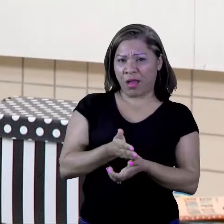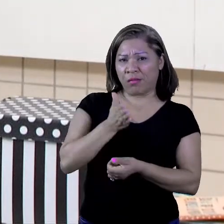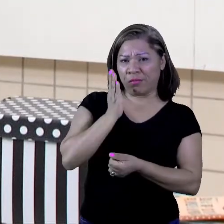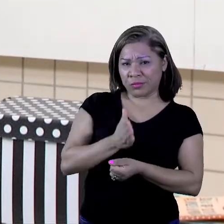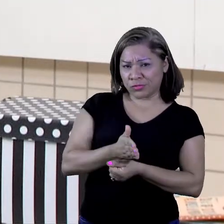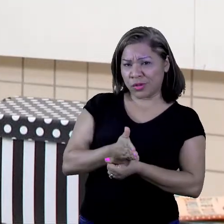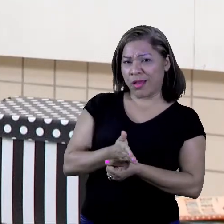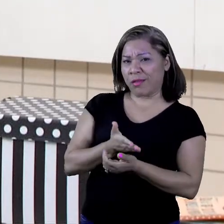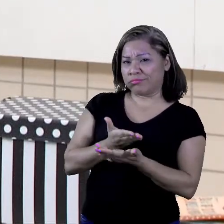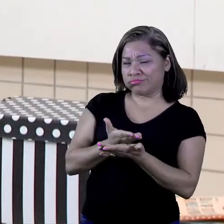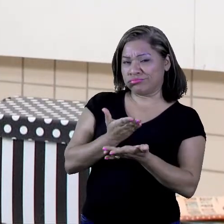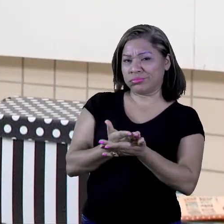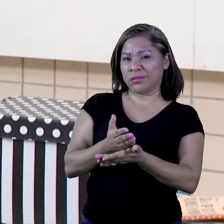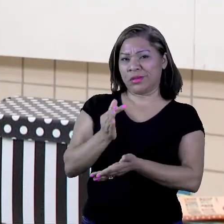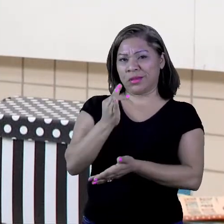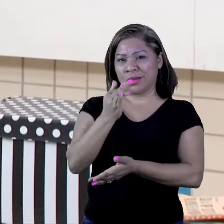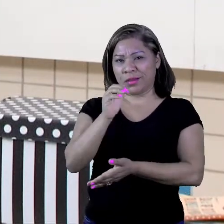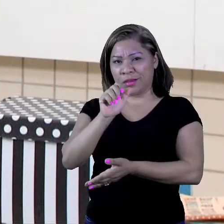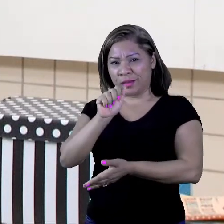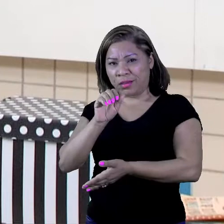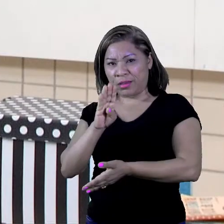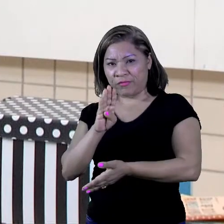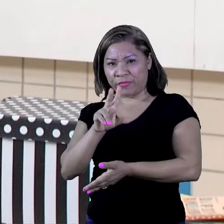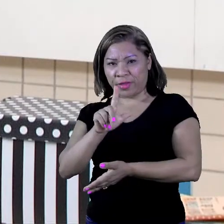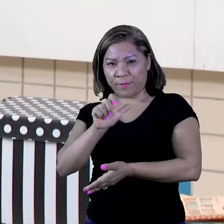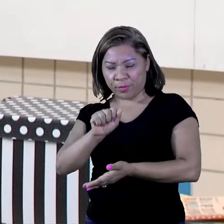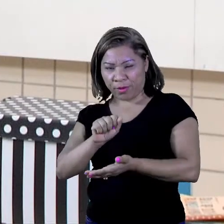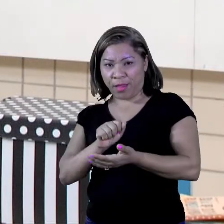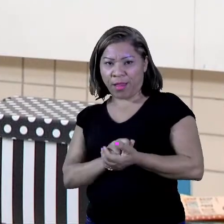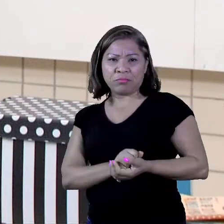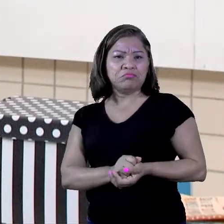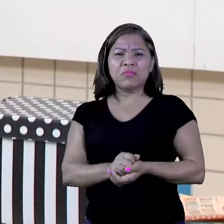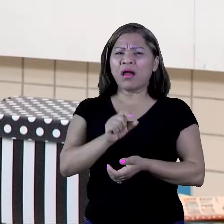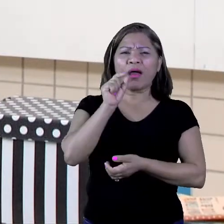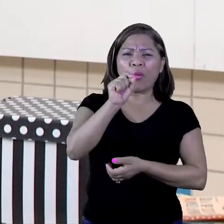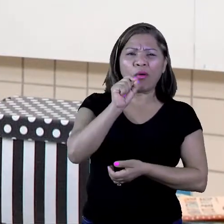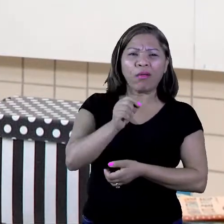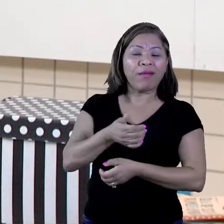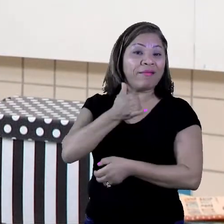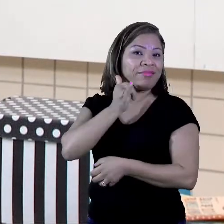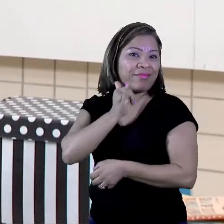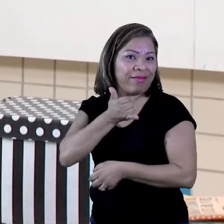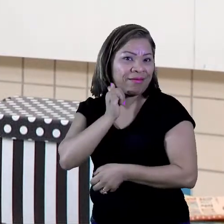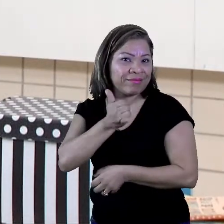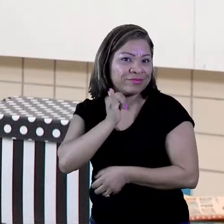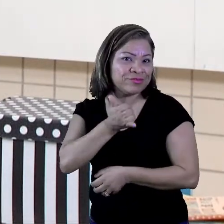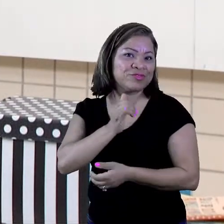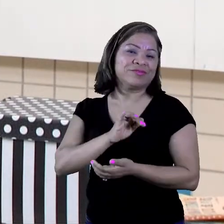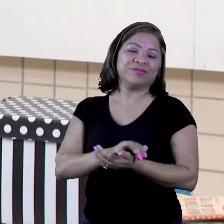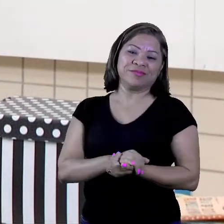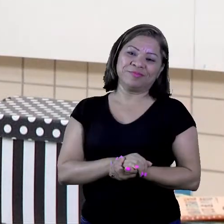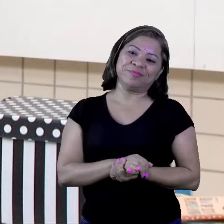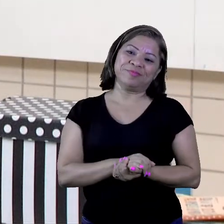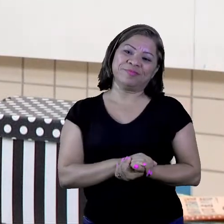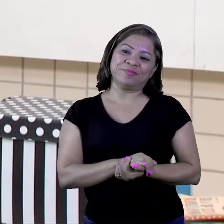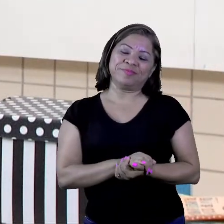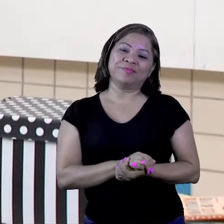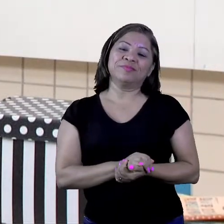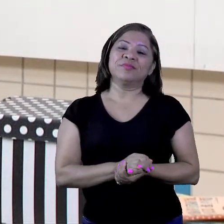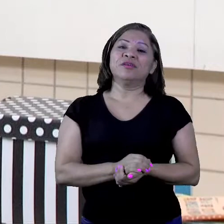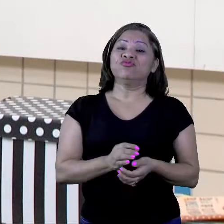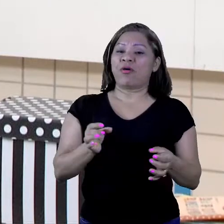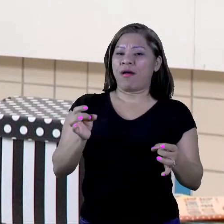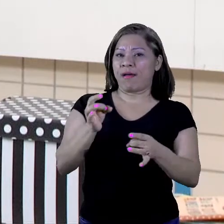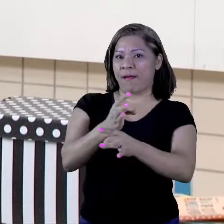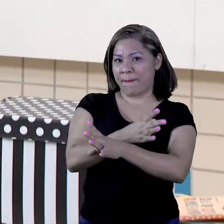Fábula, vocês ainda lembram o que é? São narrativas. E nós fechamos a aula trabalhando a fábula do leão e do